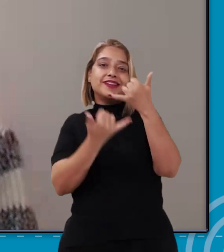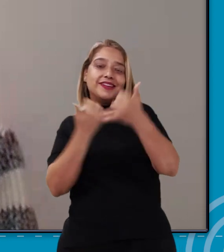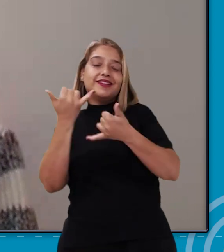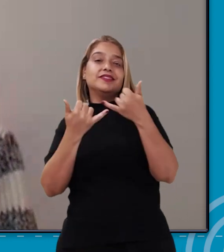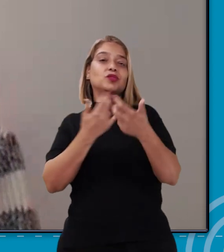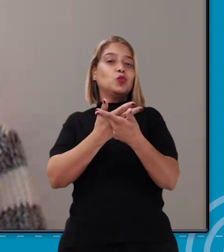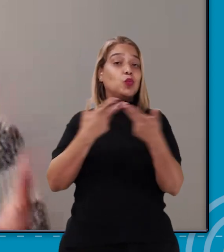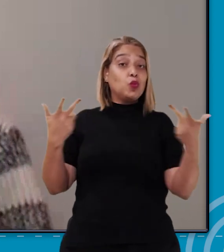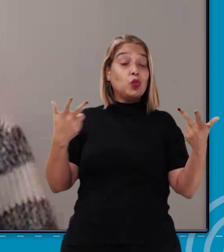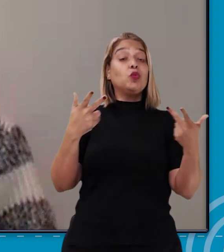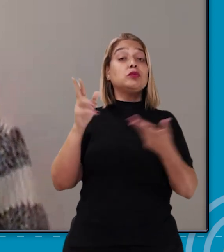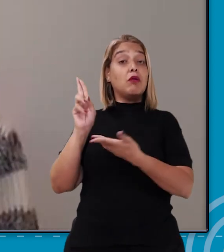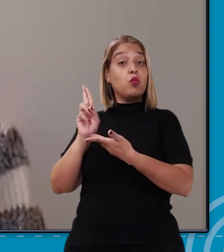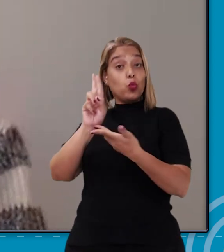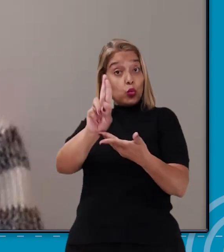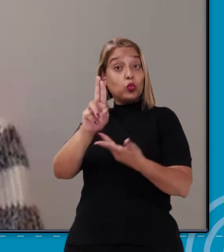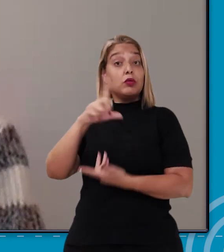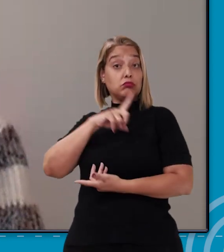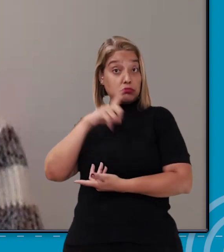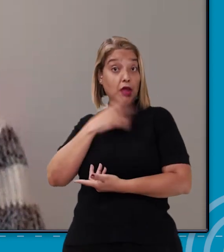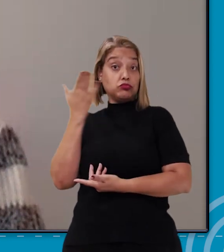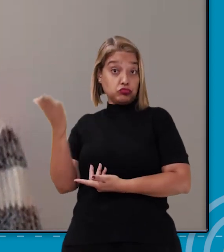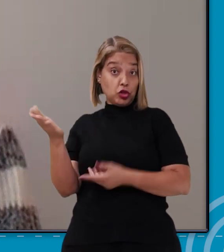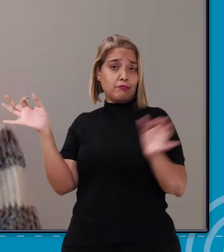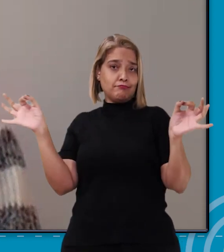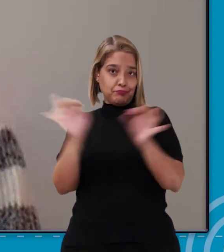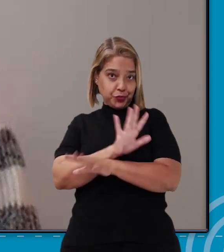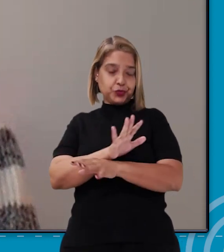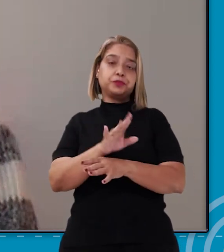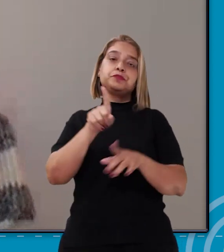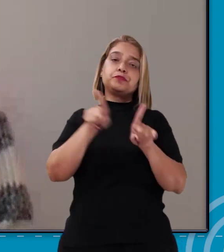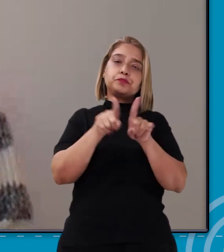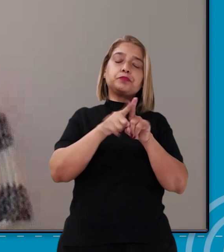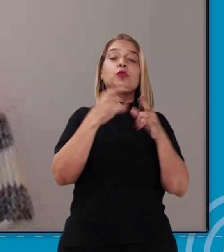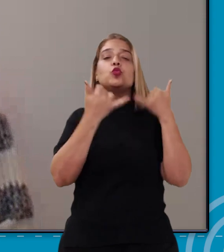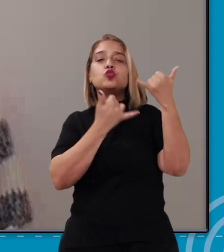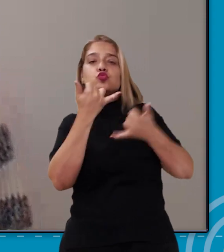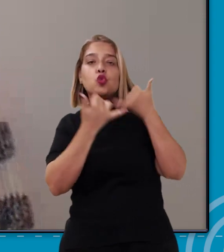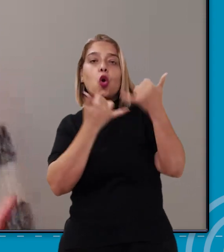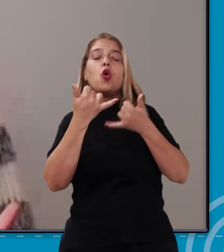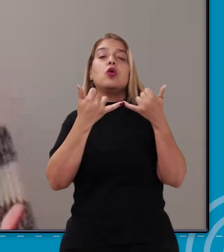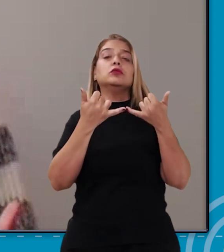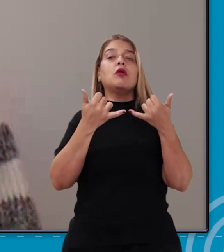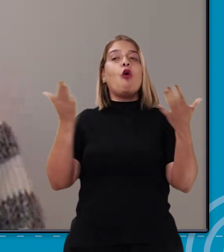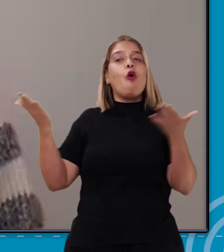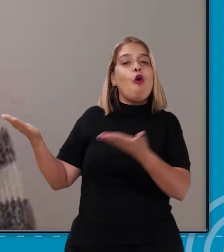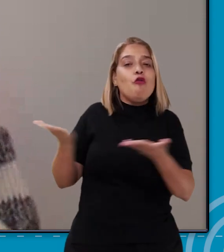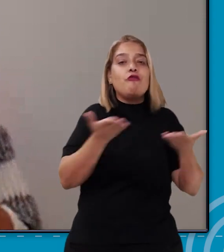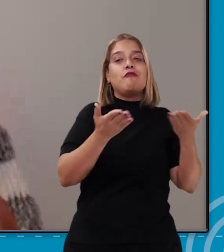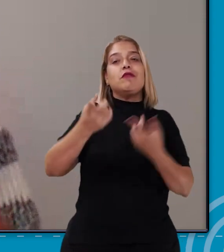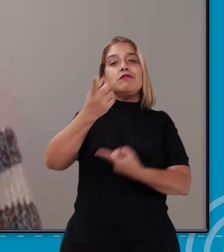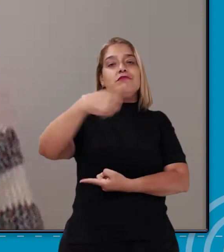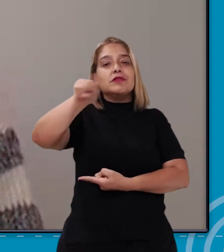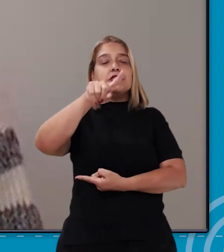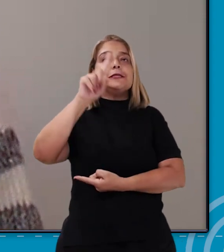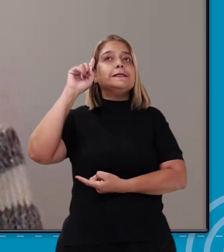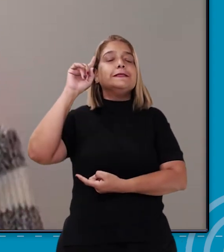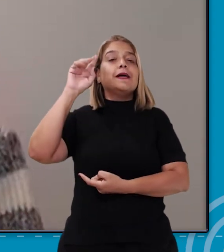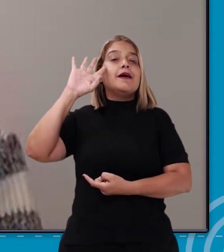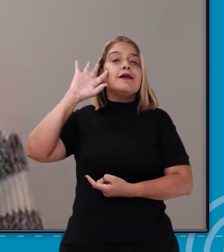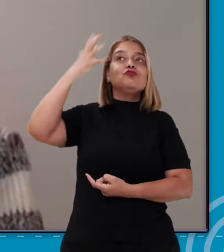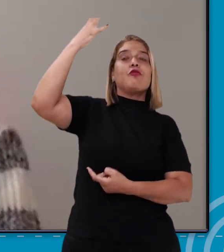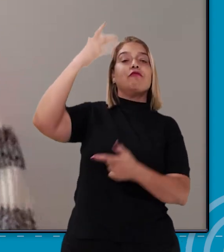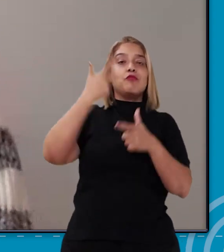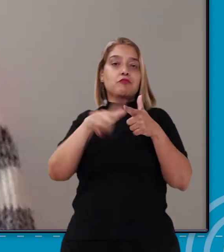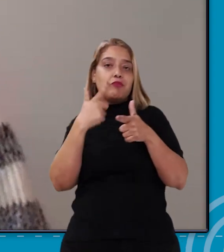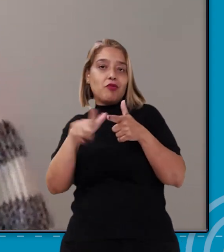criadores desses jogos, usando esses recursos autorais simples também. Os jogos, eles engajam, eles convidam o aluno